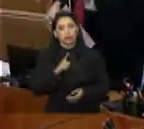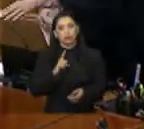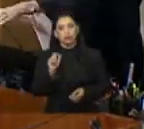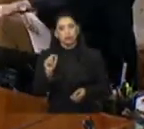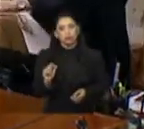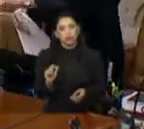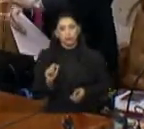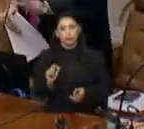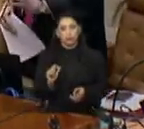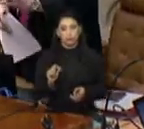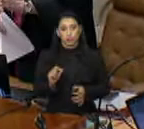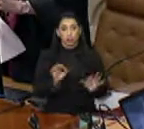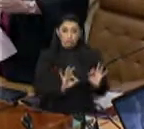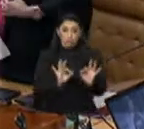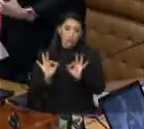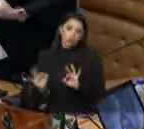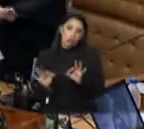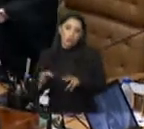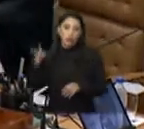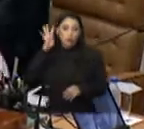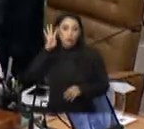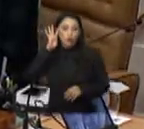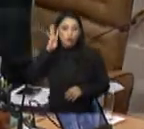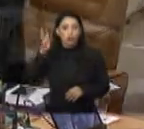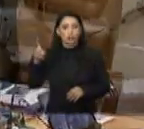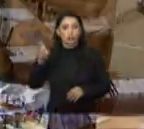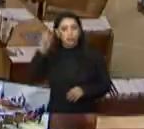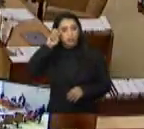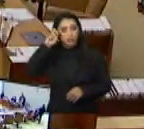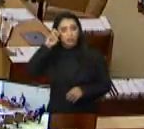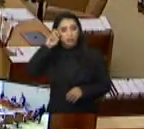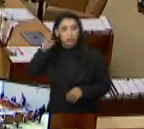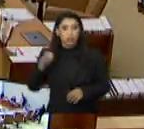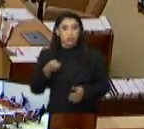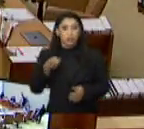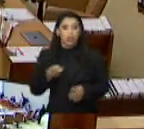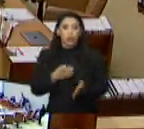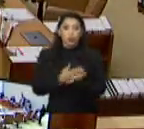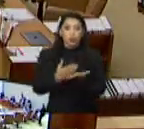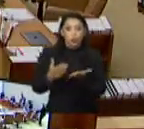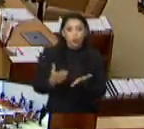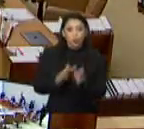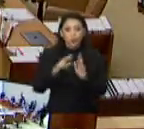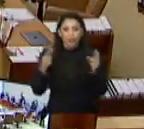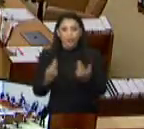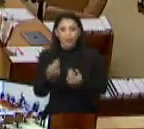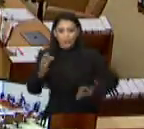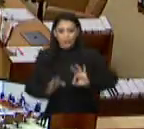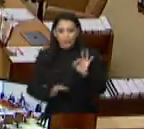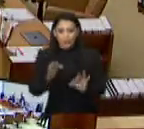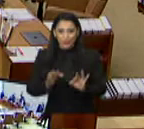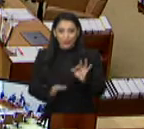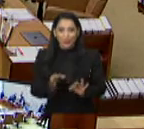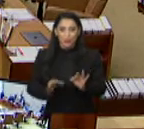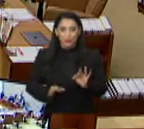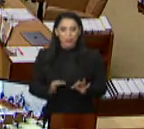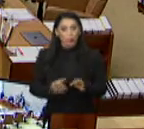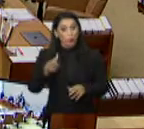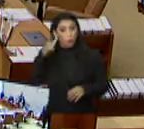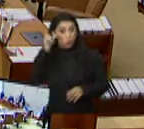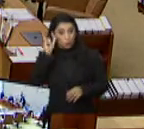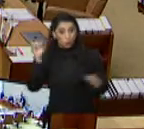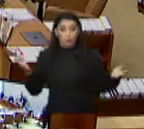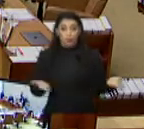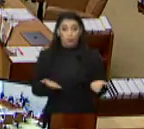Federal que a gente sempre acompanha aqui toda quarta e quinta-feira na expectativa do início da respectiva Ascensão plenária mesma coisa ontem hoje